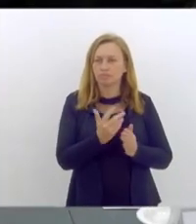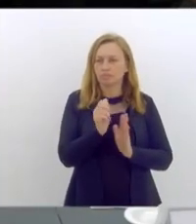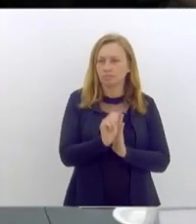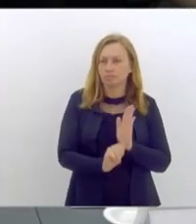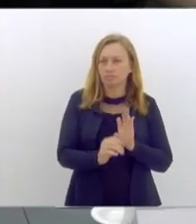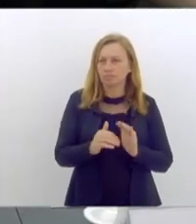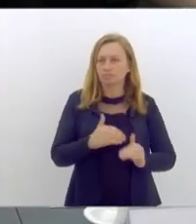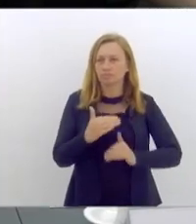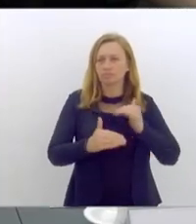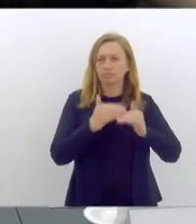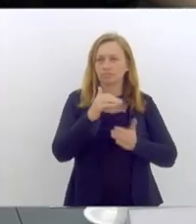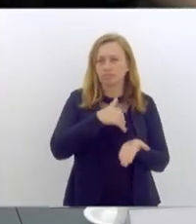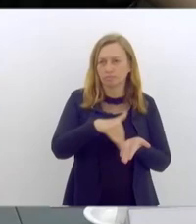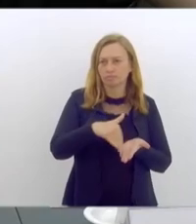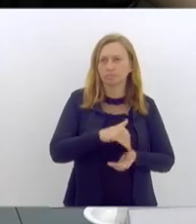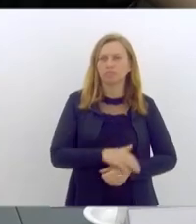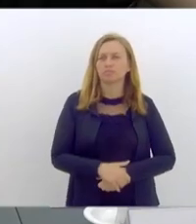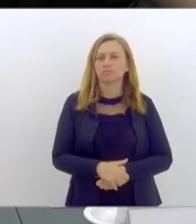secretaria de desenvolvimento